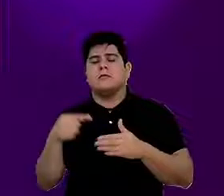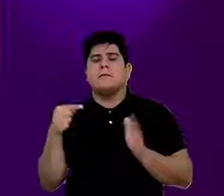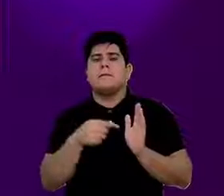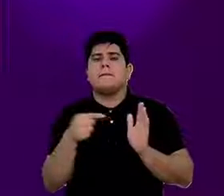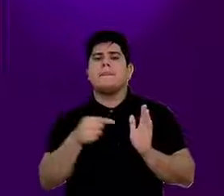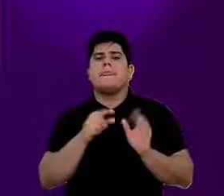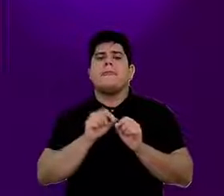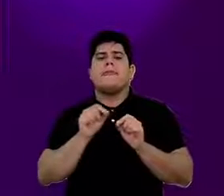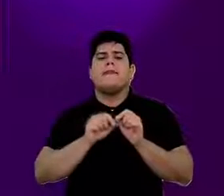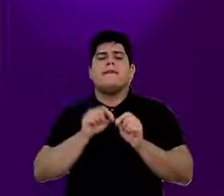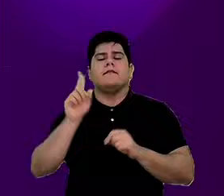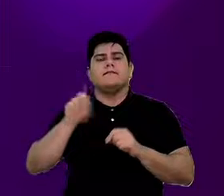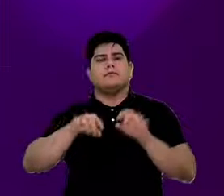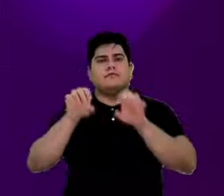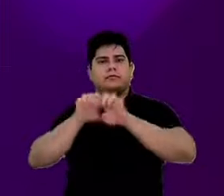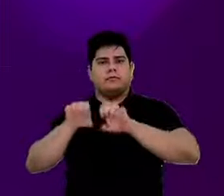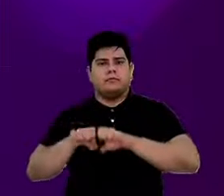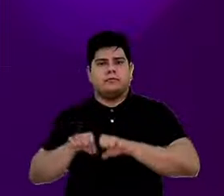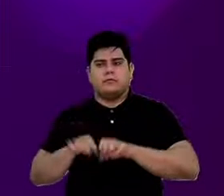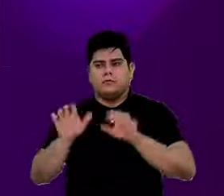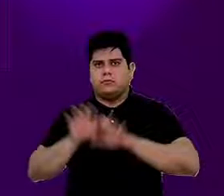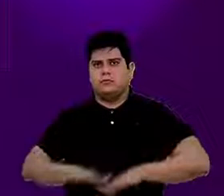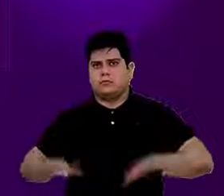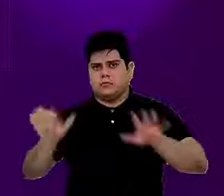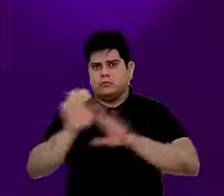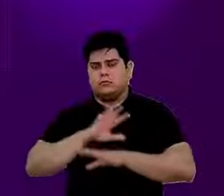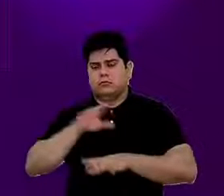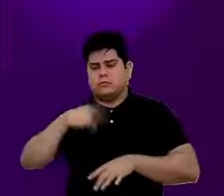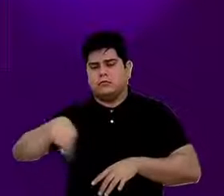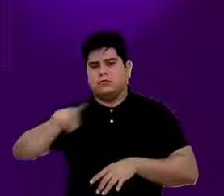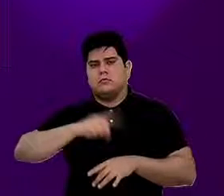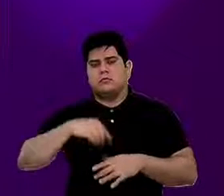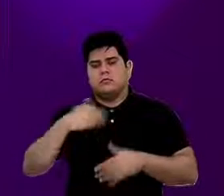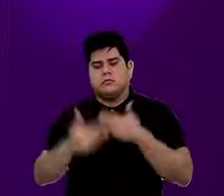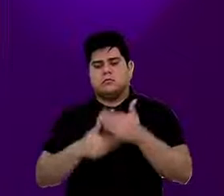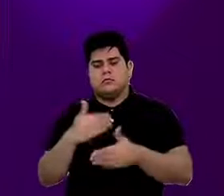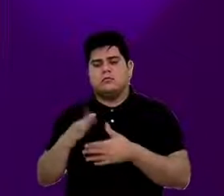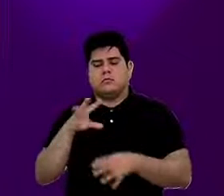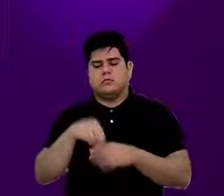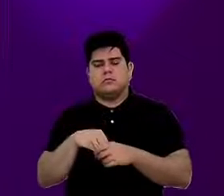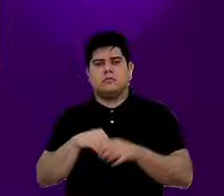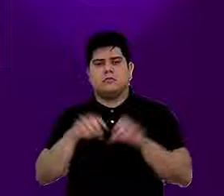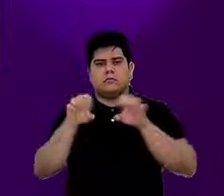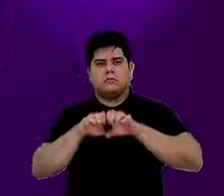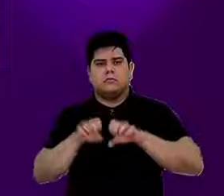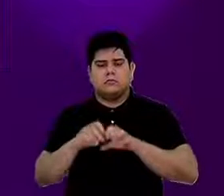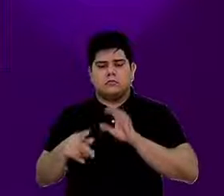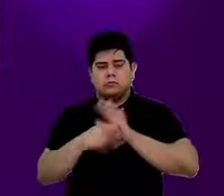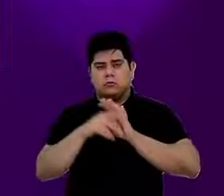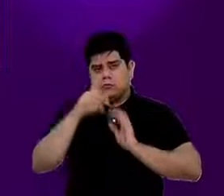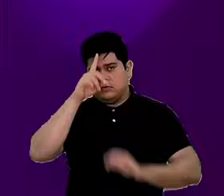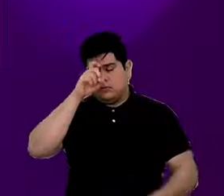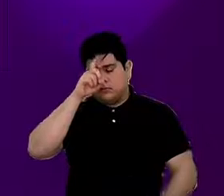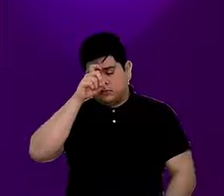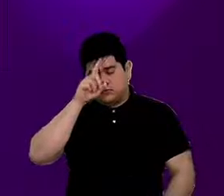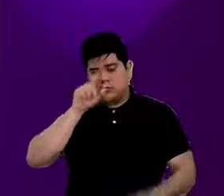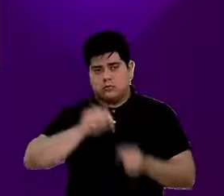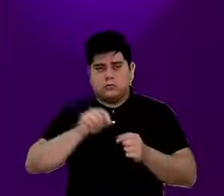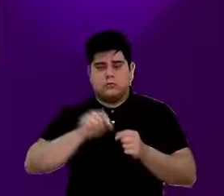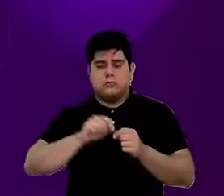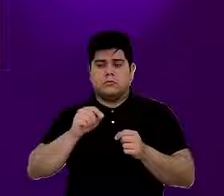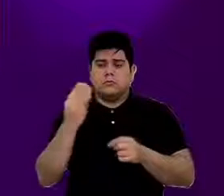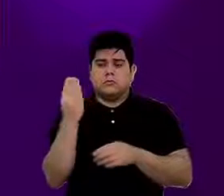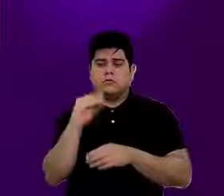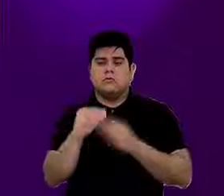gente faz uma estruturação geral desses processos dentro da estrutura do hospital e faz o